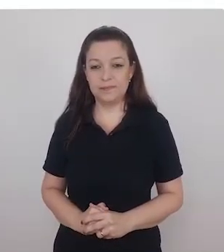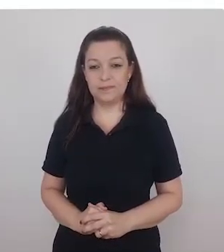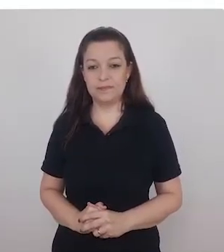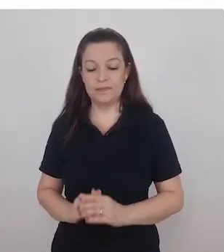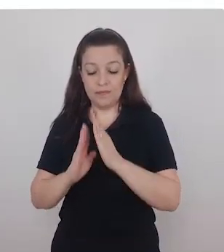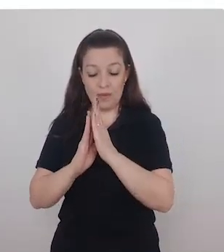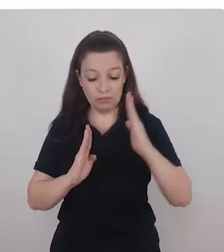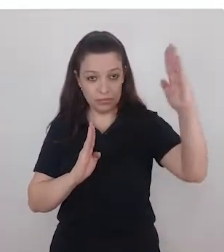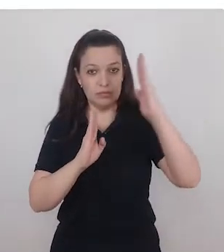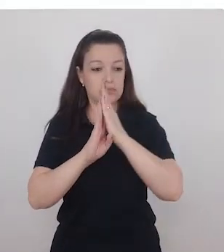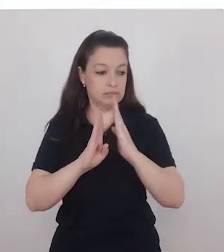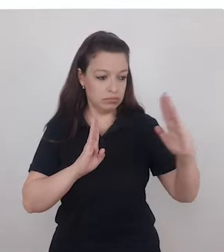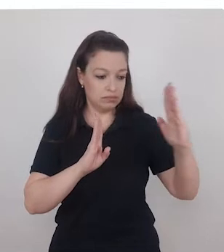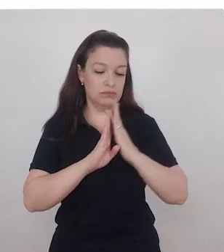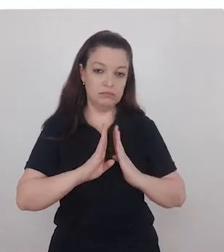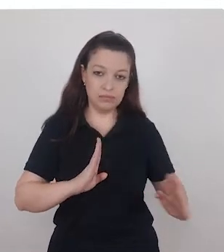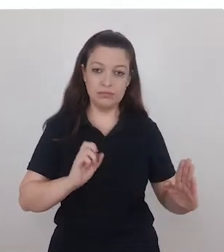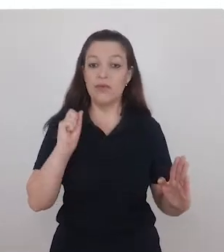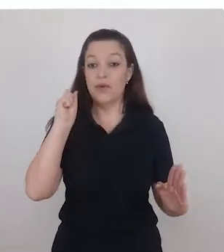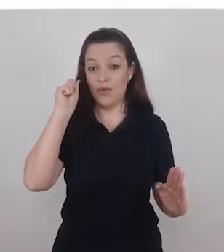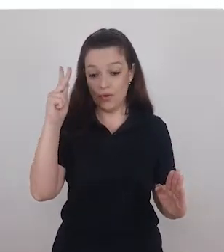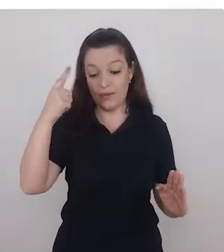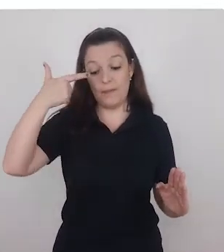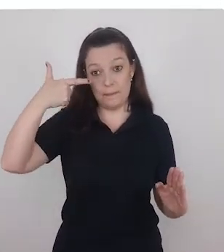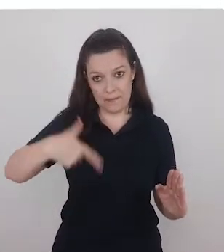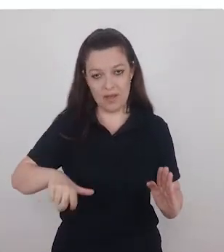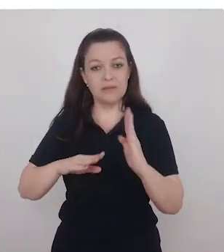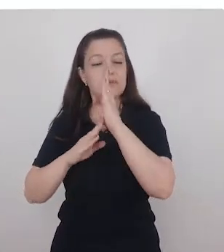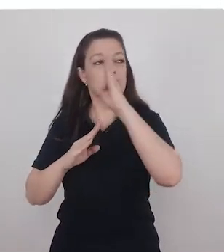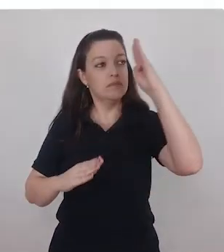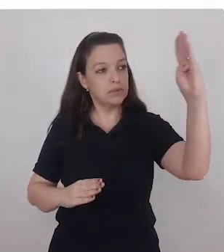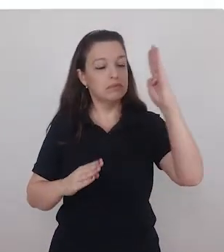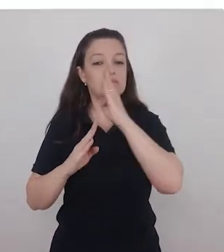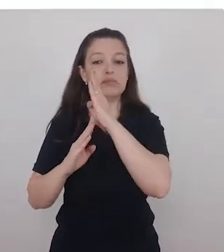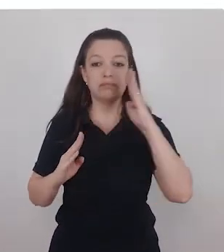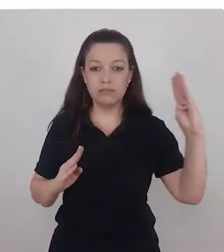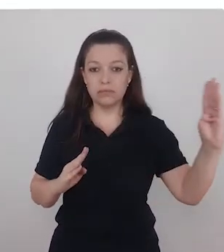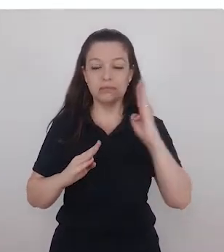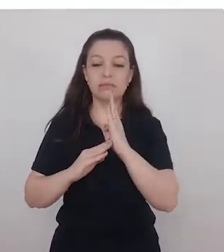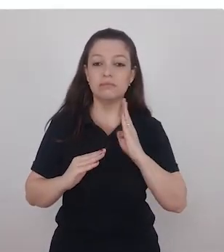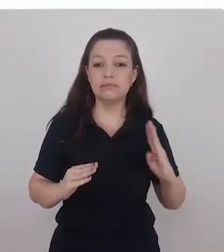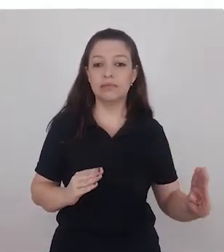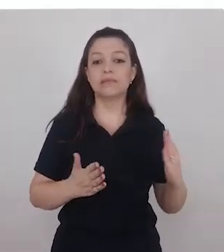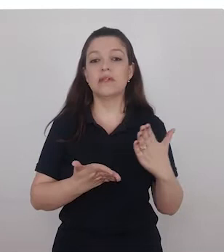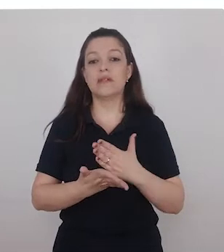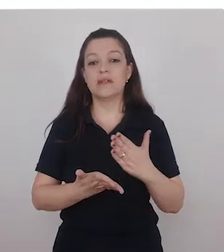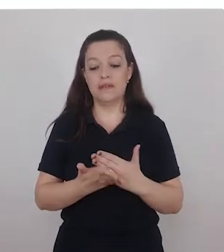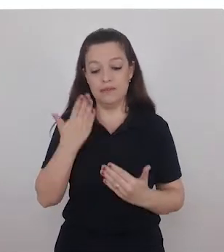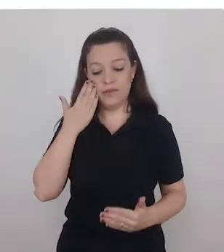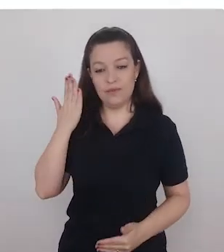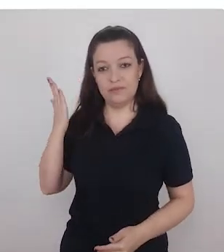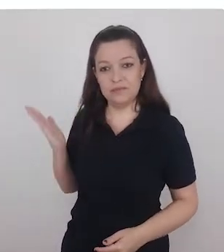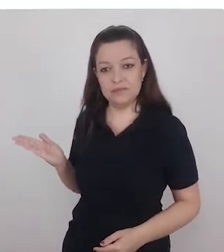Mais um livro lá na prateleira e um embaixo. Mais um livro, outro